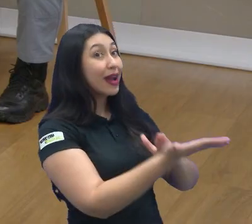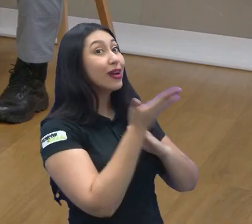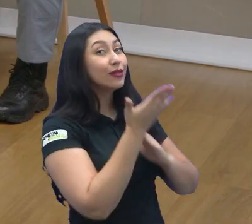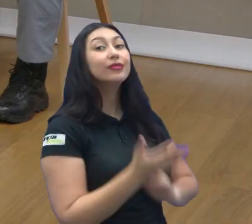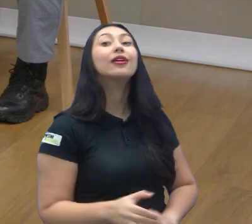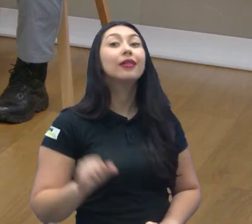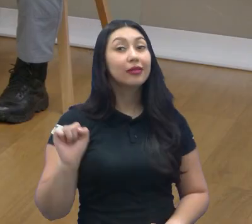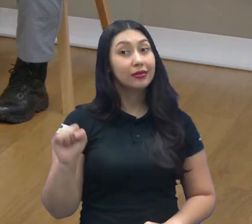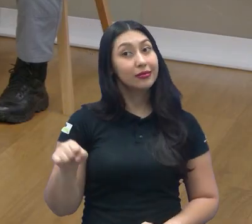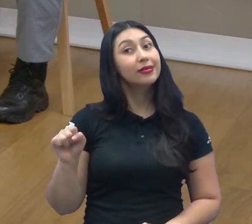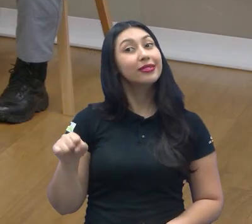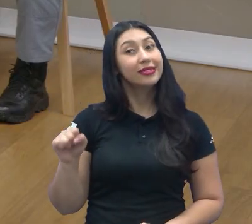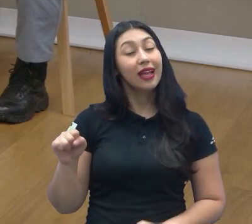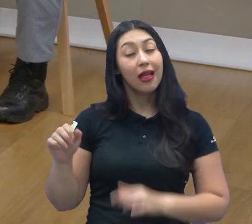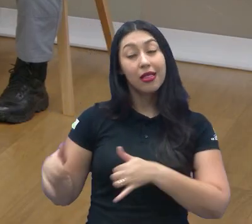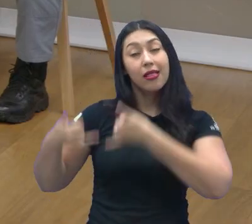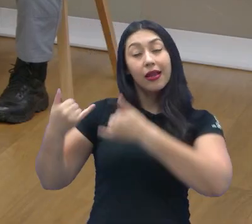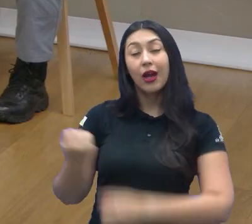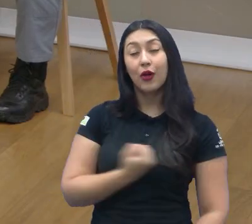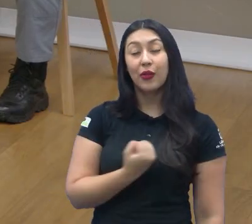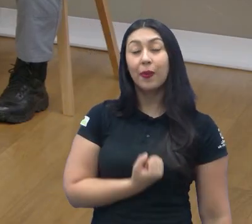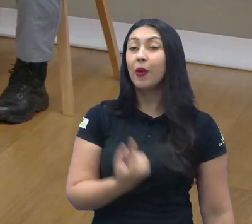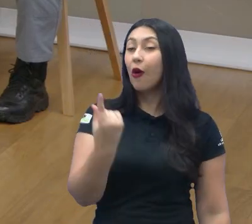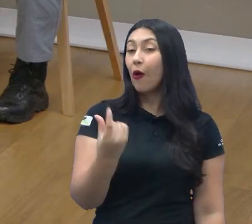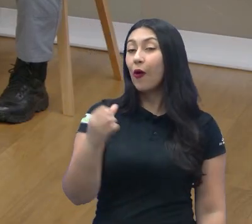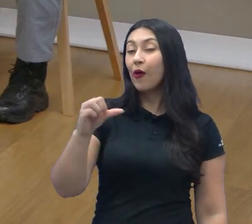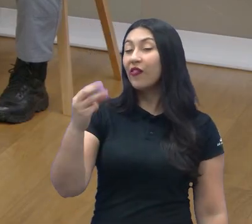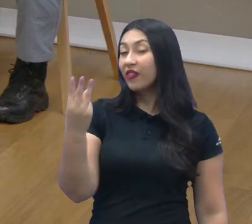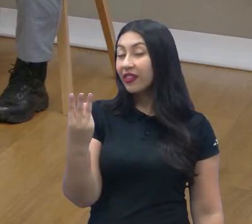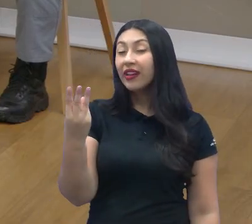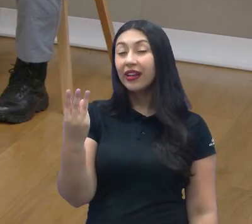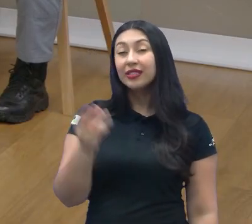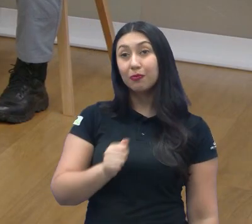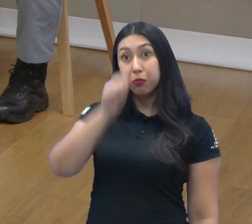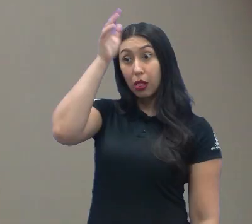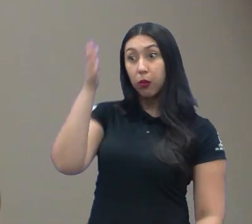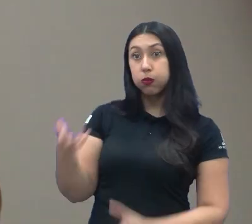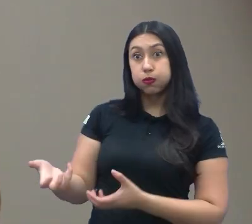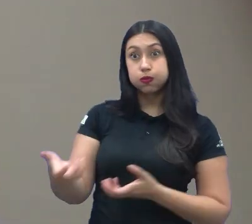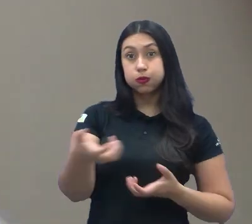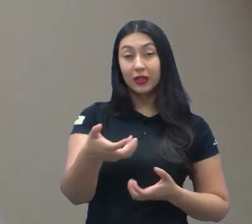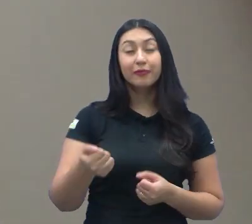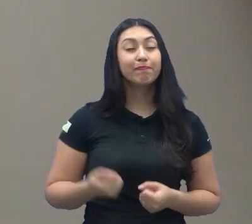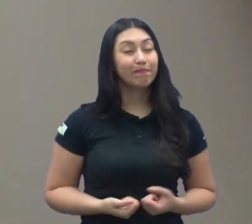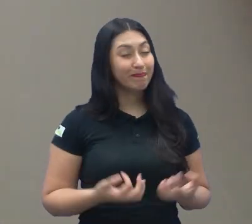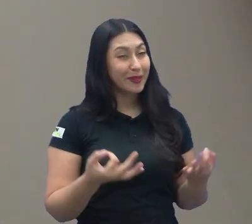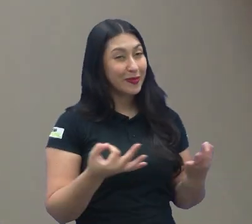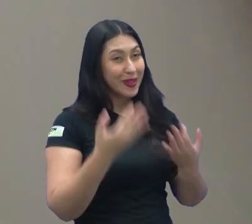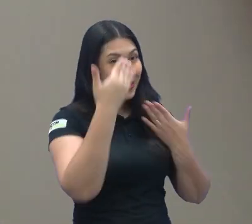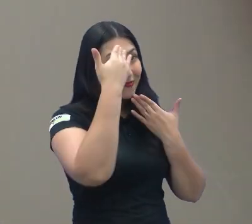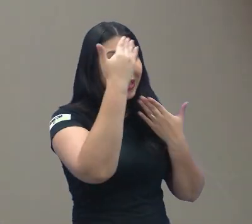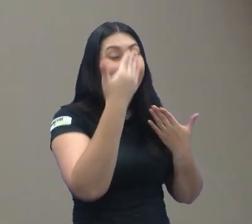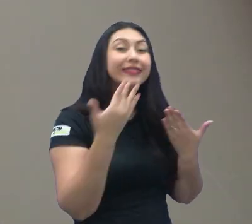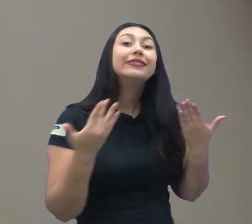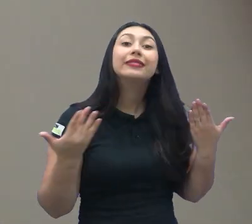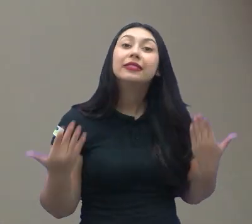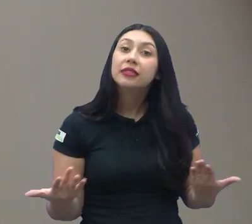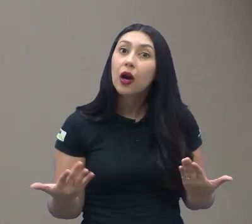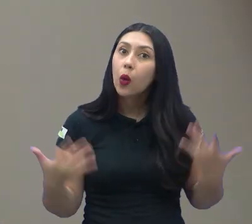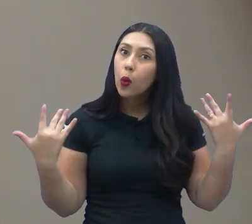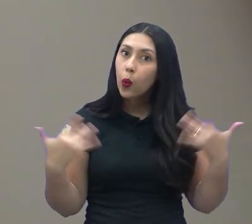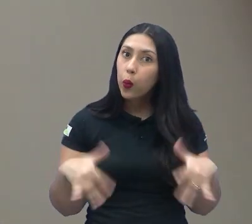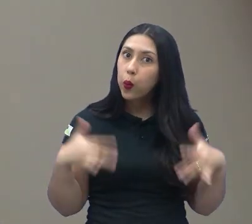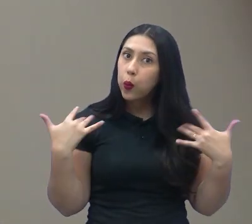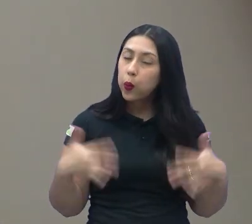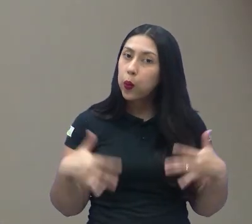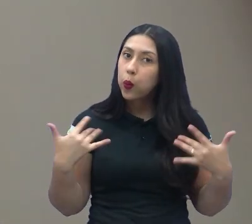buscar ajuda. Ligar 193, né, o Corpo de Bombeiros, para passar todas as informações. Perfeito, muito obrigada. Olha só, gente, quanta coisa dá